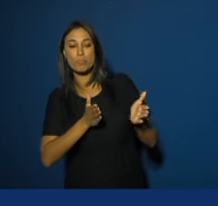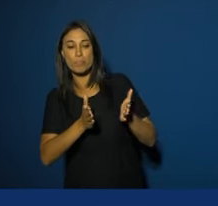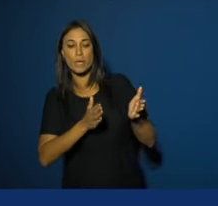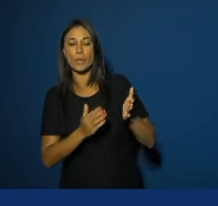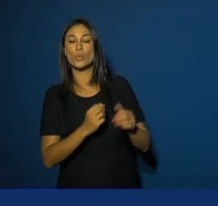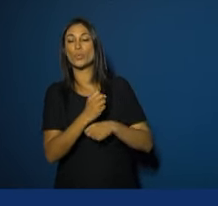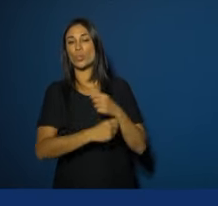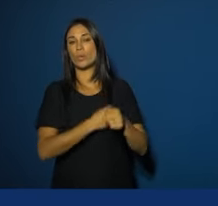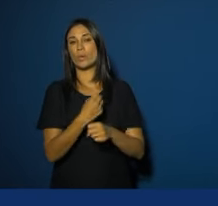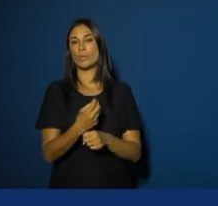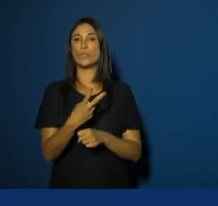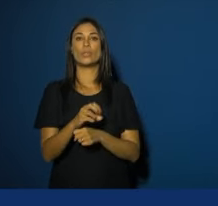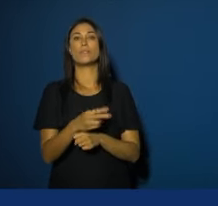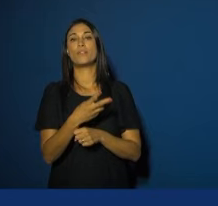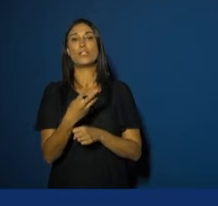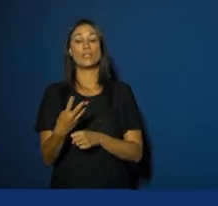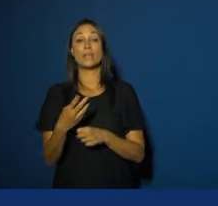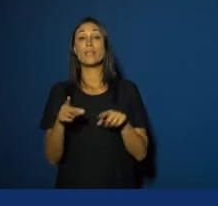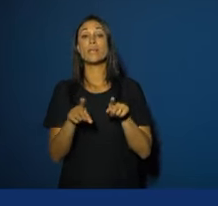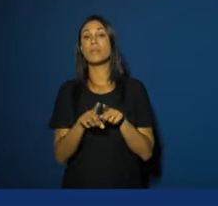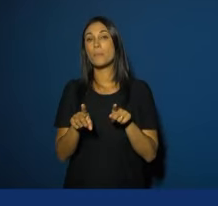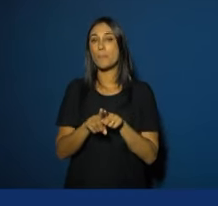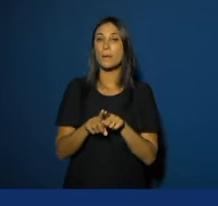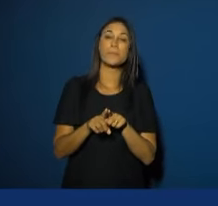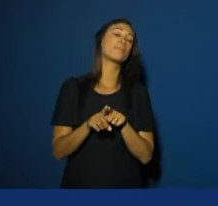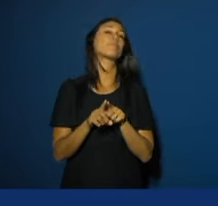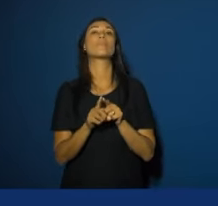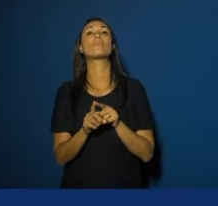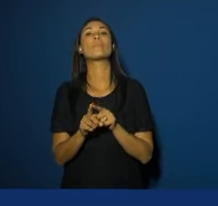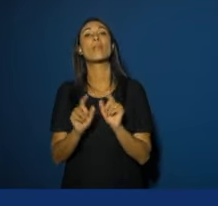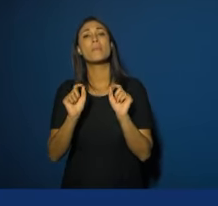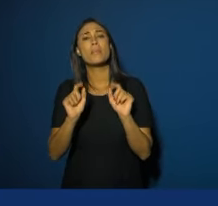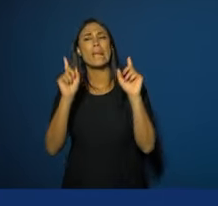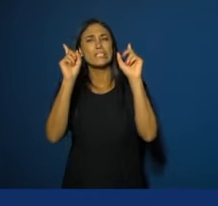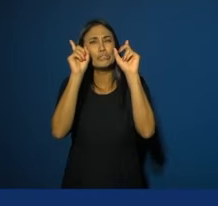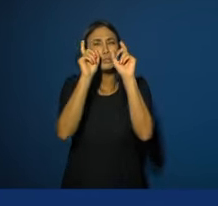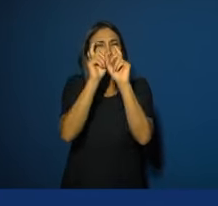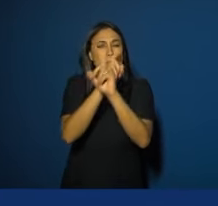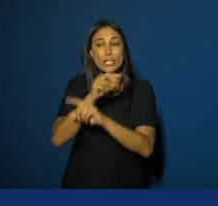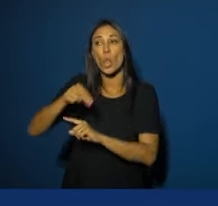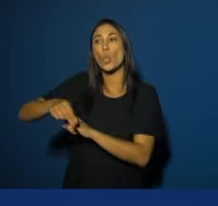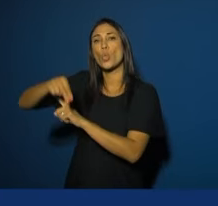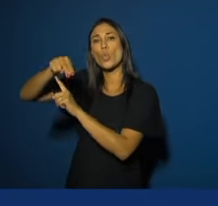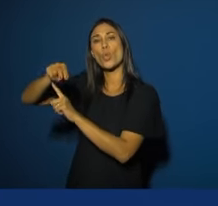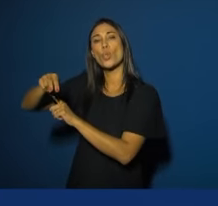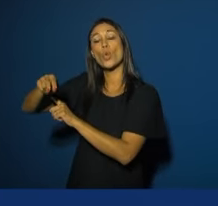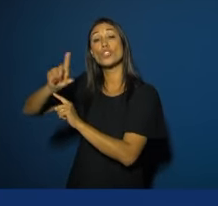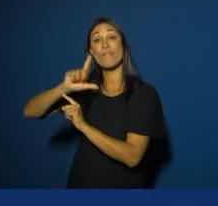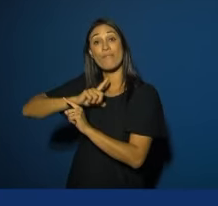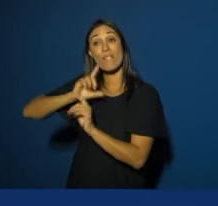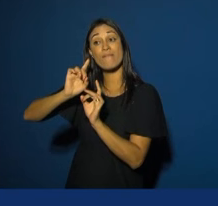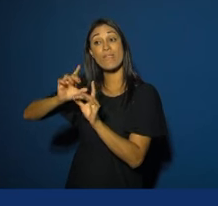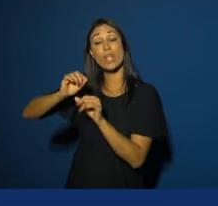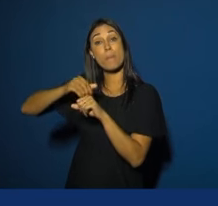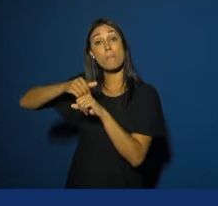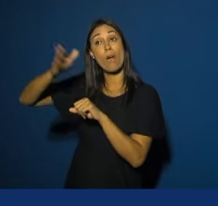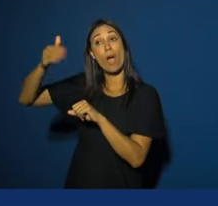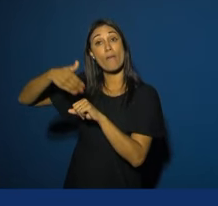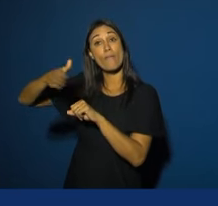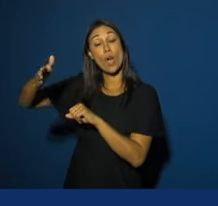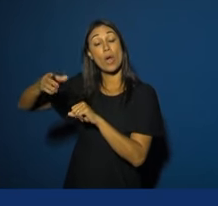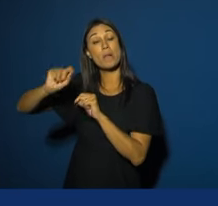ano de 2023 e o arco Norte mesmo em meio tantas dificuldades vem exportando essa produção